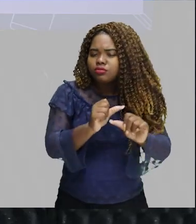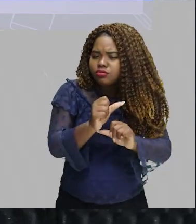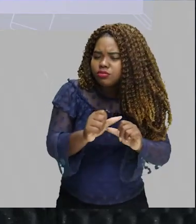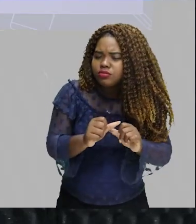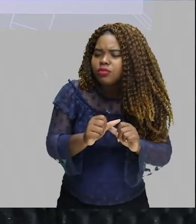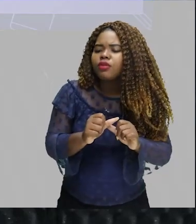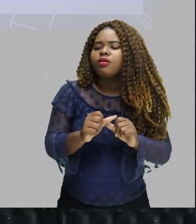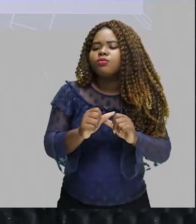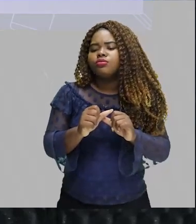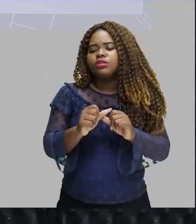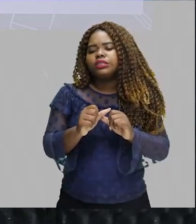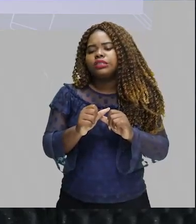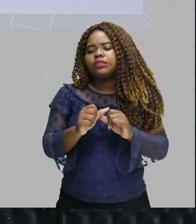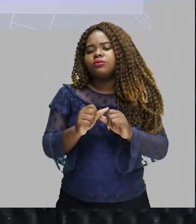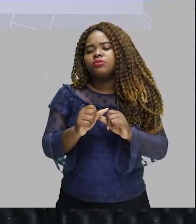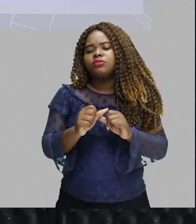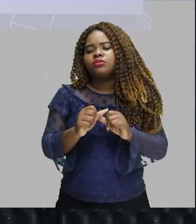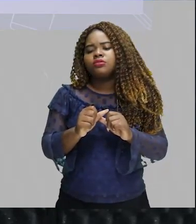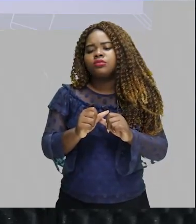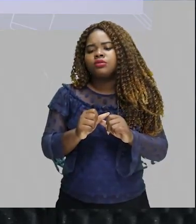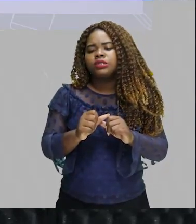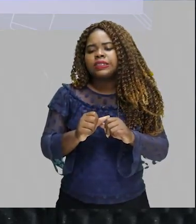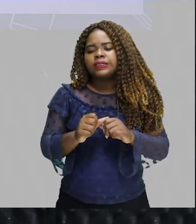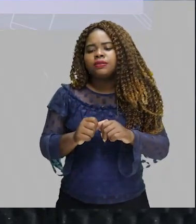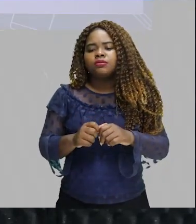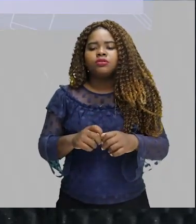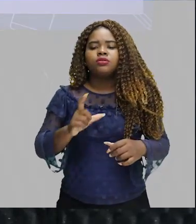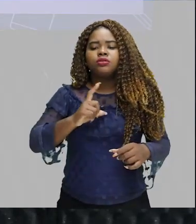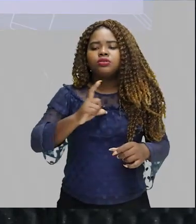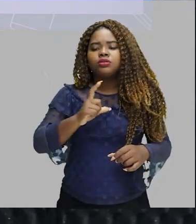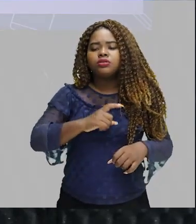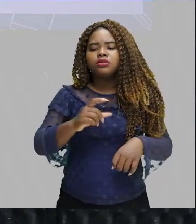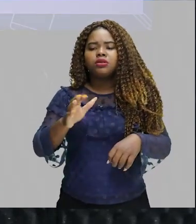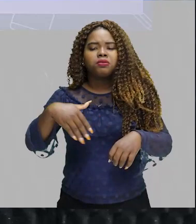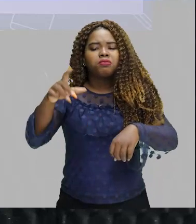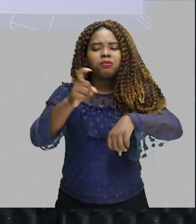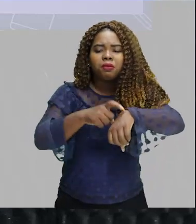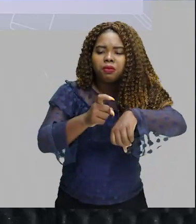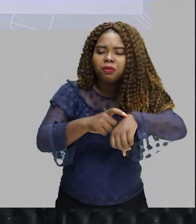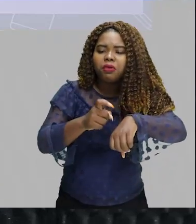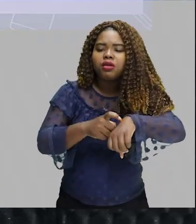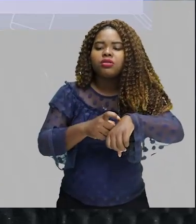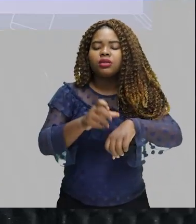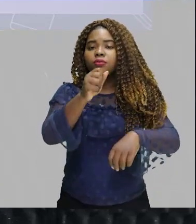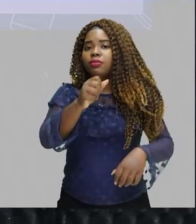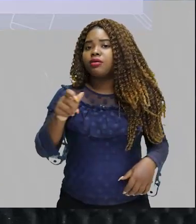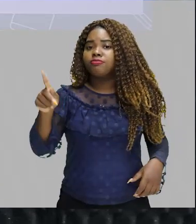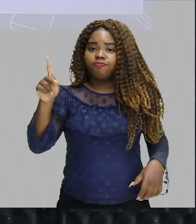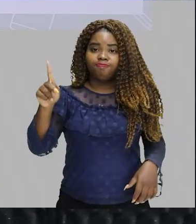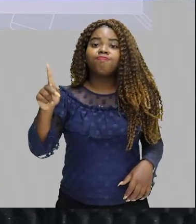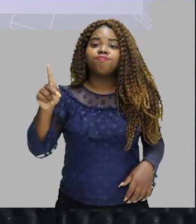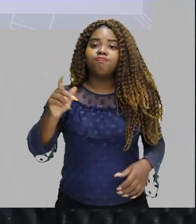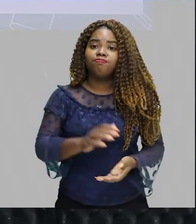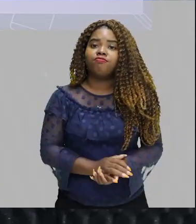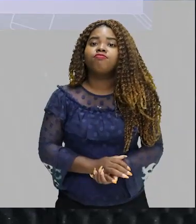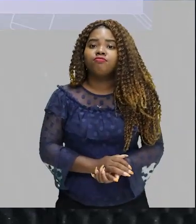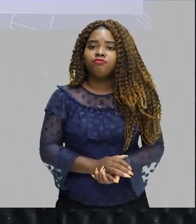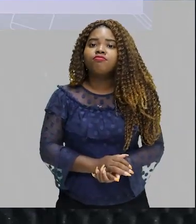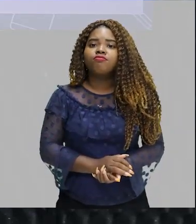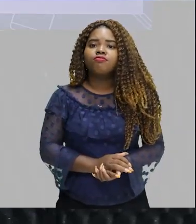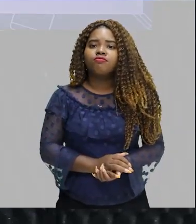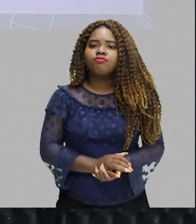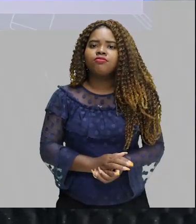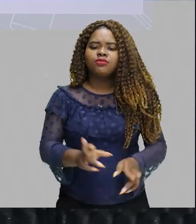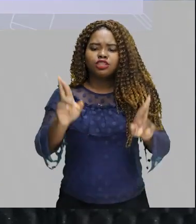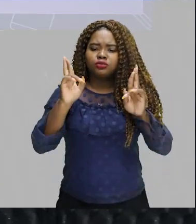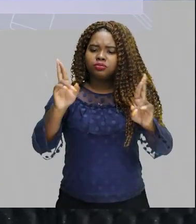contribuição, maior tempo para se aposentar, aumento da expectativa de vida? Meu jovem, nós